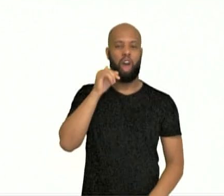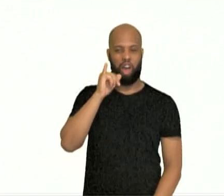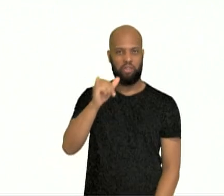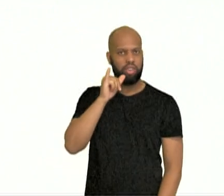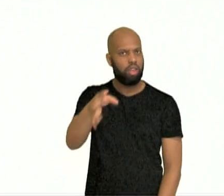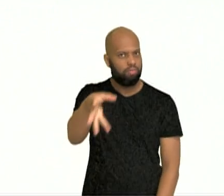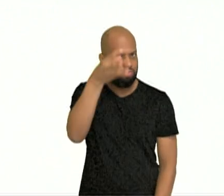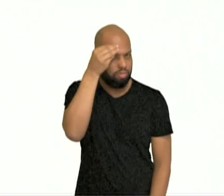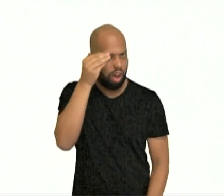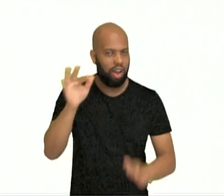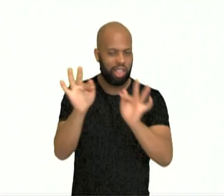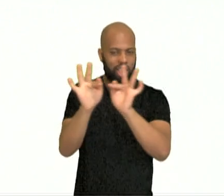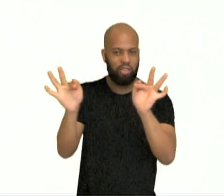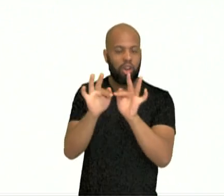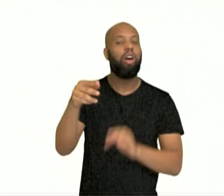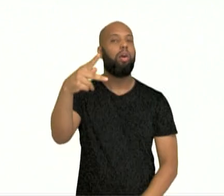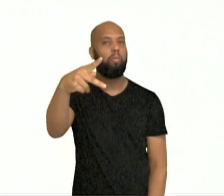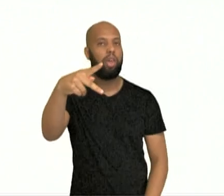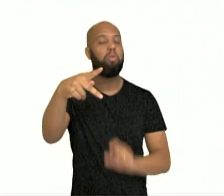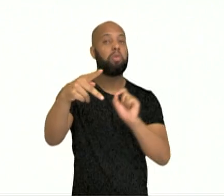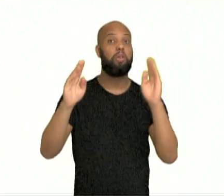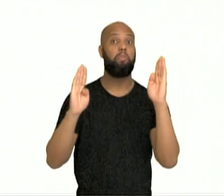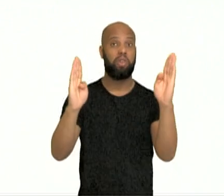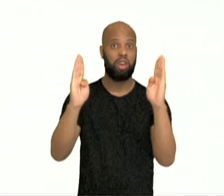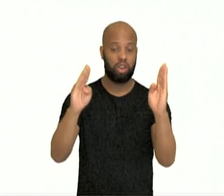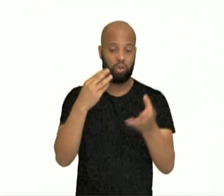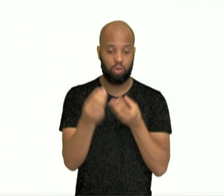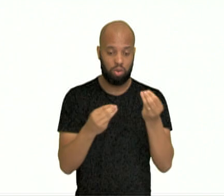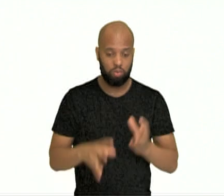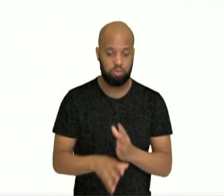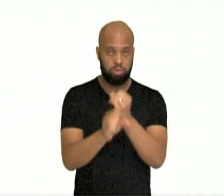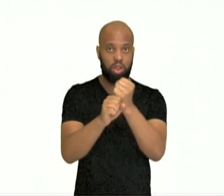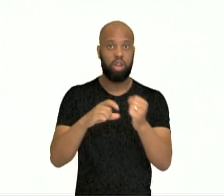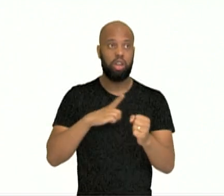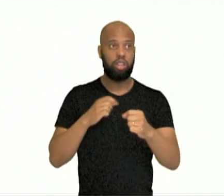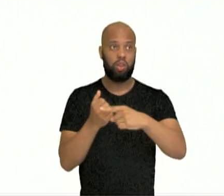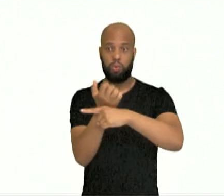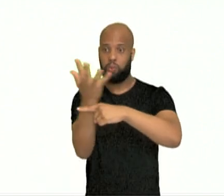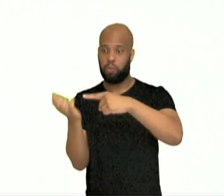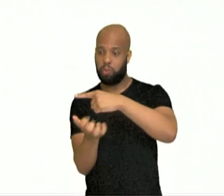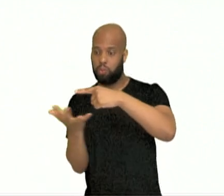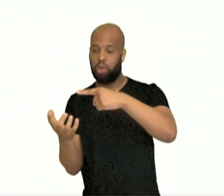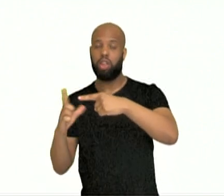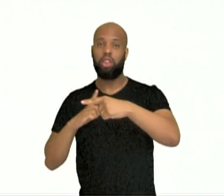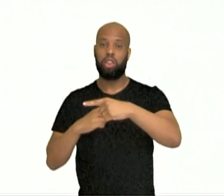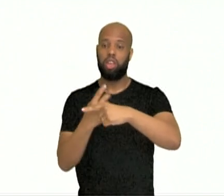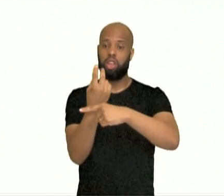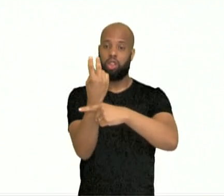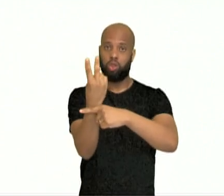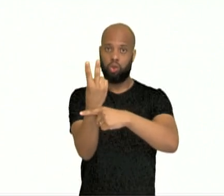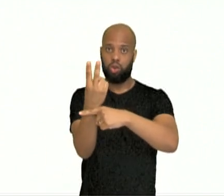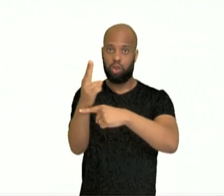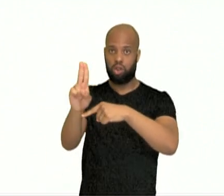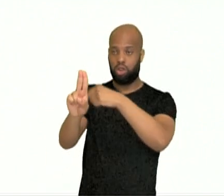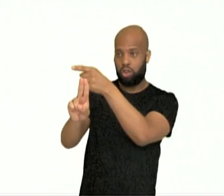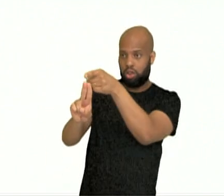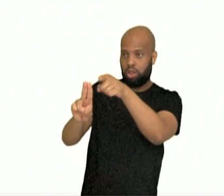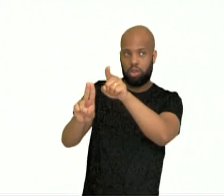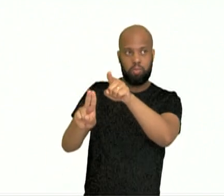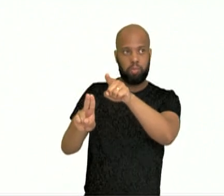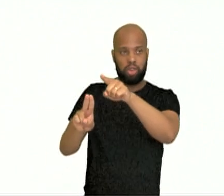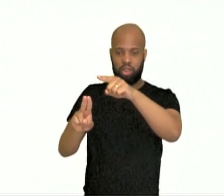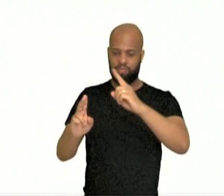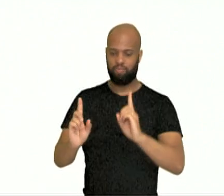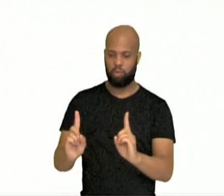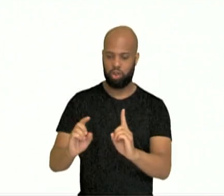essa fórmula, né? O período ele é calculado a partir da razão entre 2π e o módulo do parâmetro C.